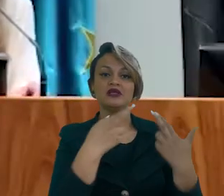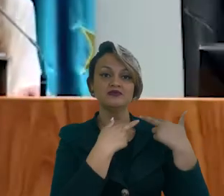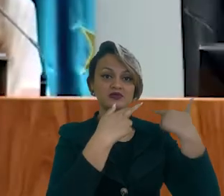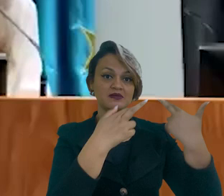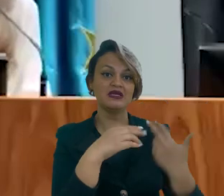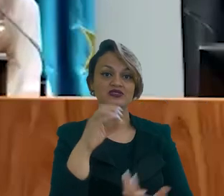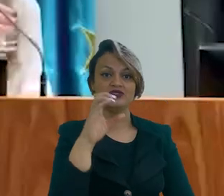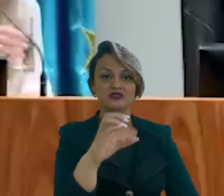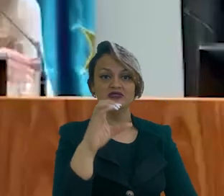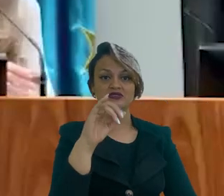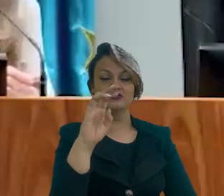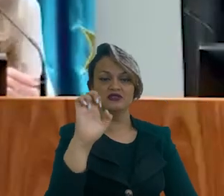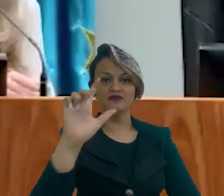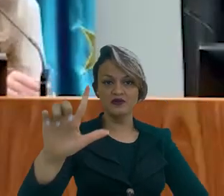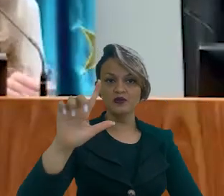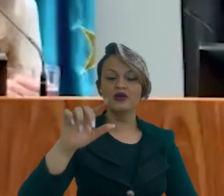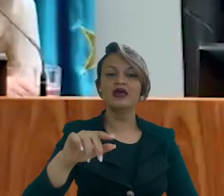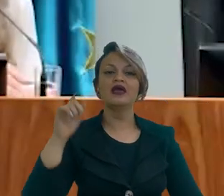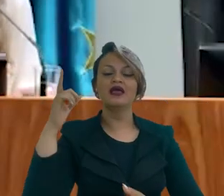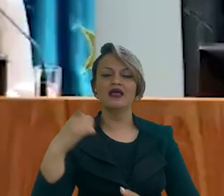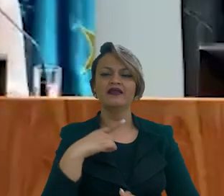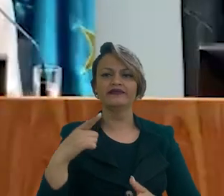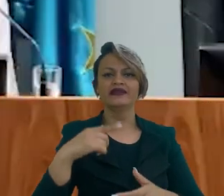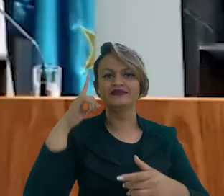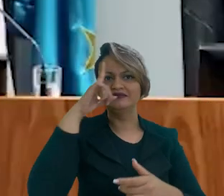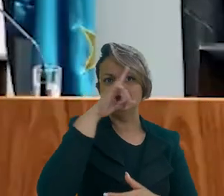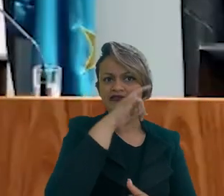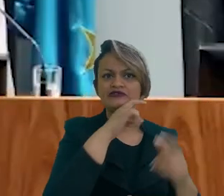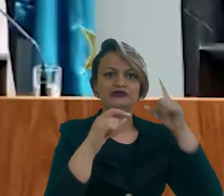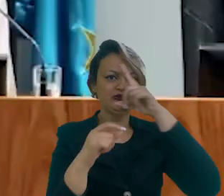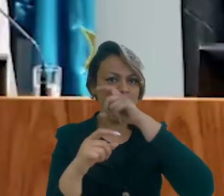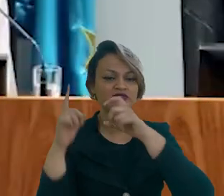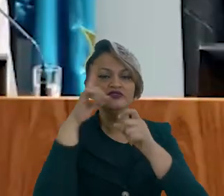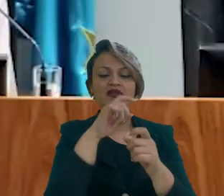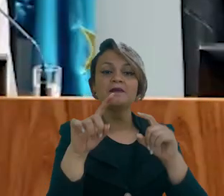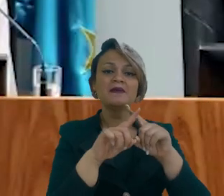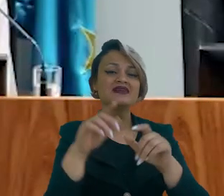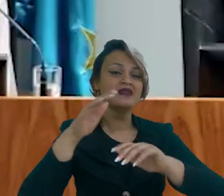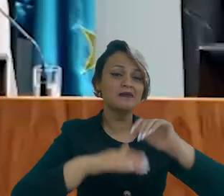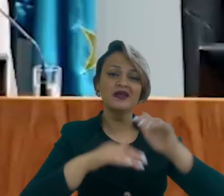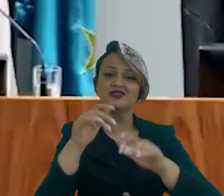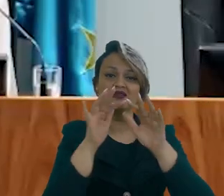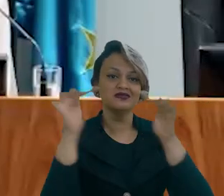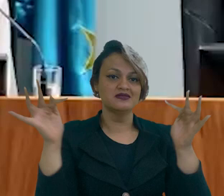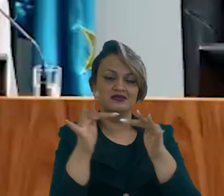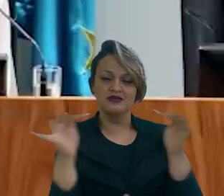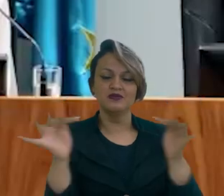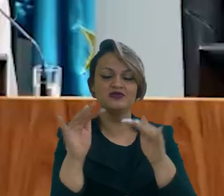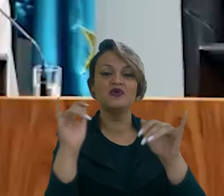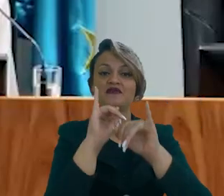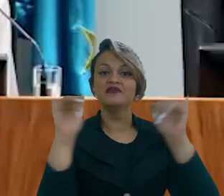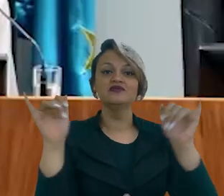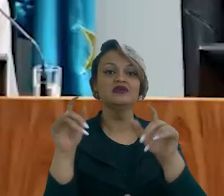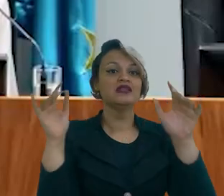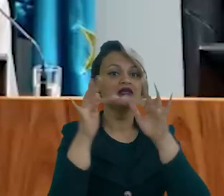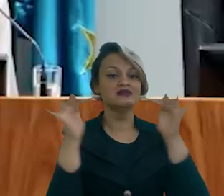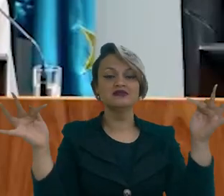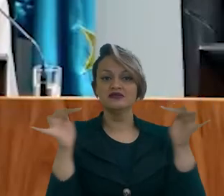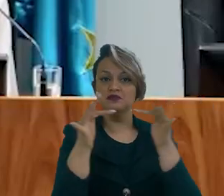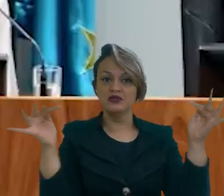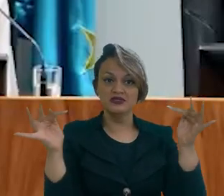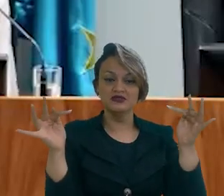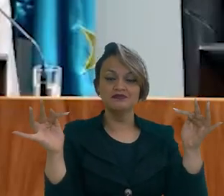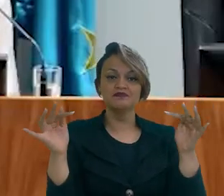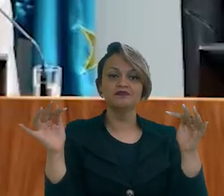a verdade a responsabilidade civil ela embora em frente esses percalços diários ela é muito simples né Professor mayran sua mensagem